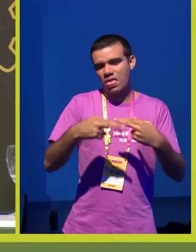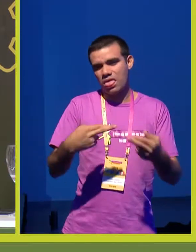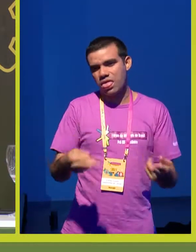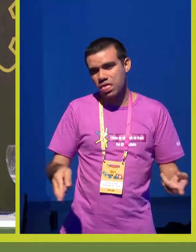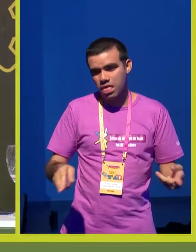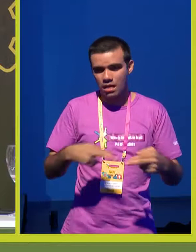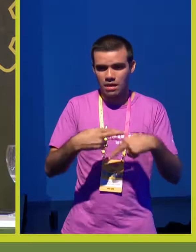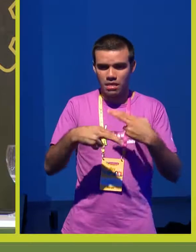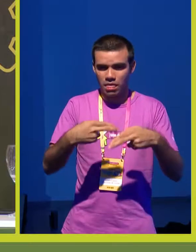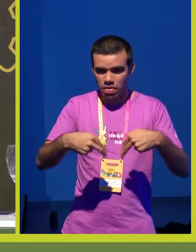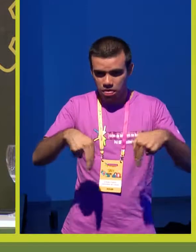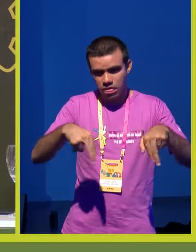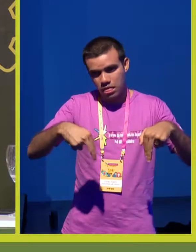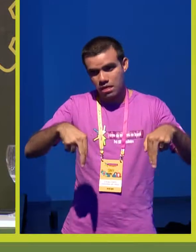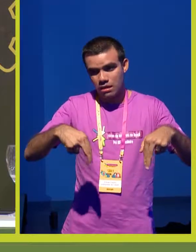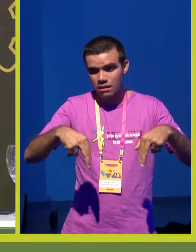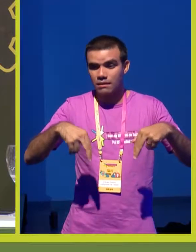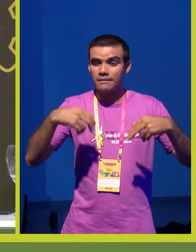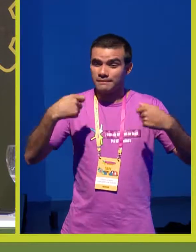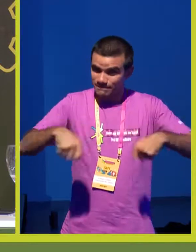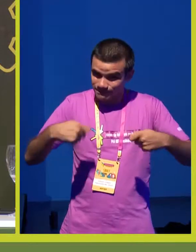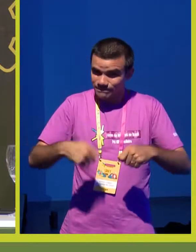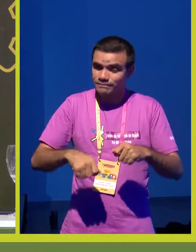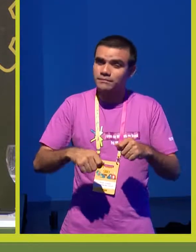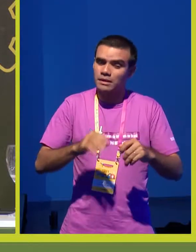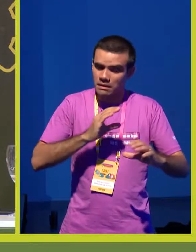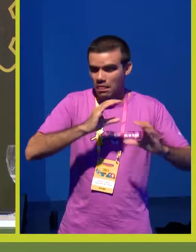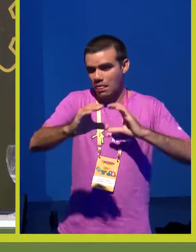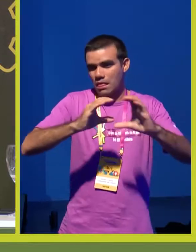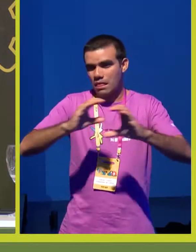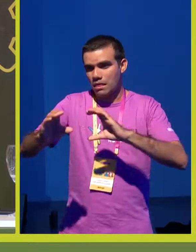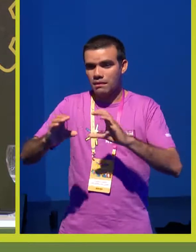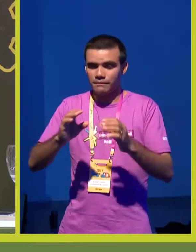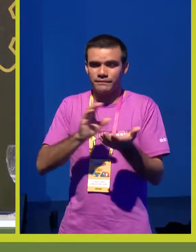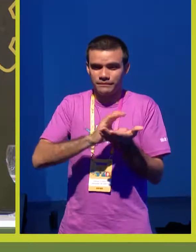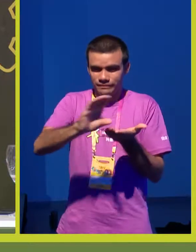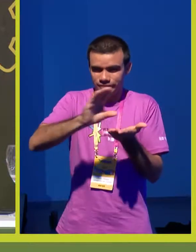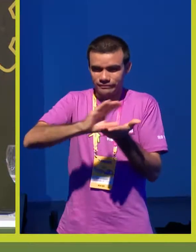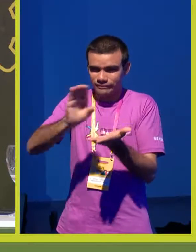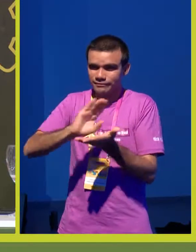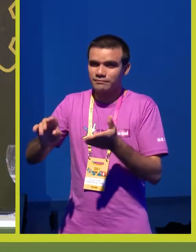verdade, que tende a acontecer é que os investimentos e as pesquisas nisso também vão ser desincentivados.